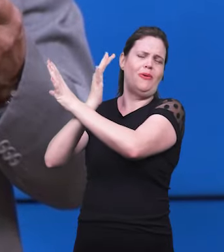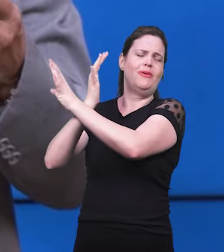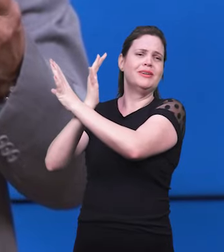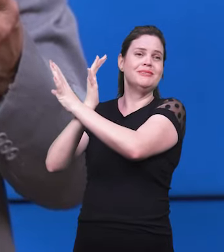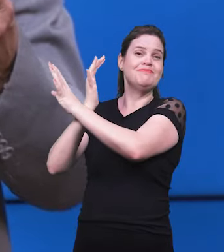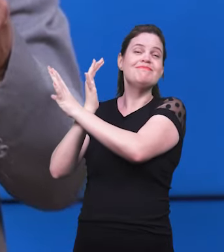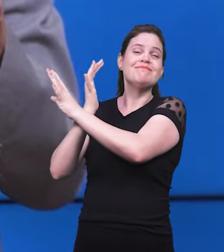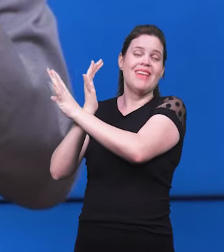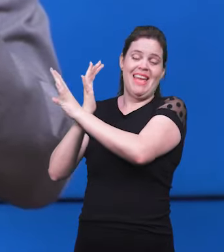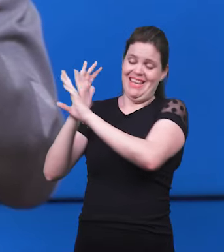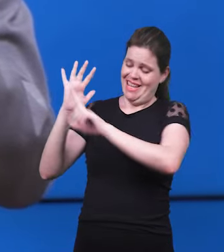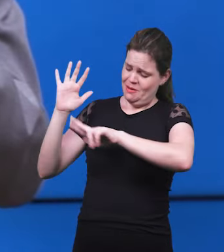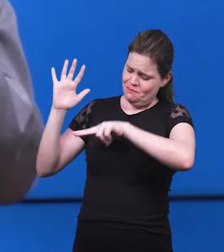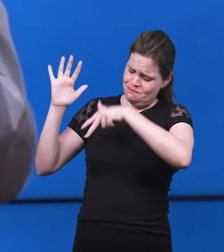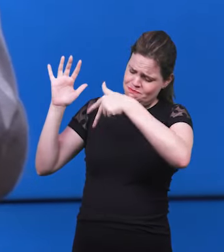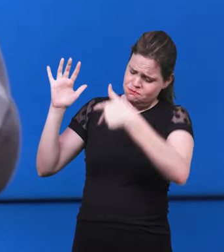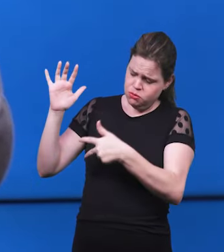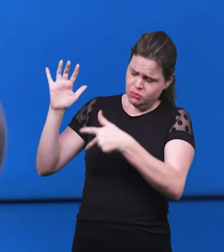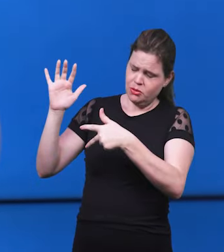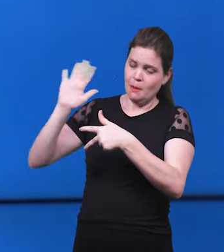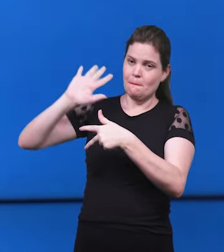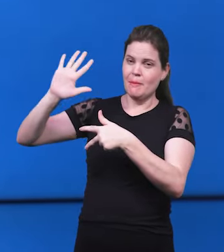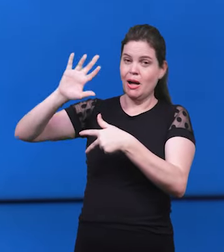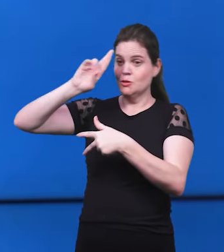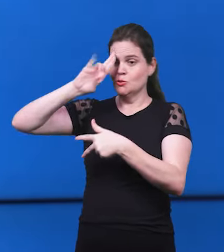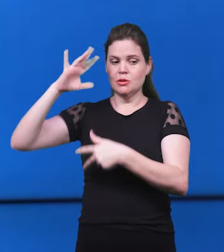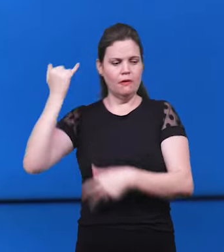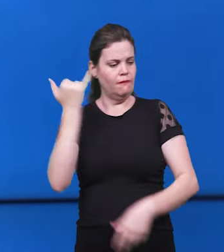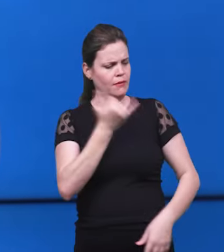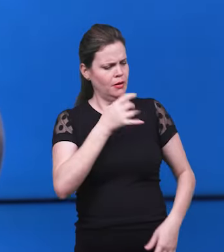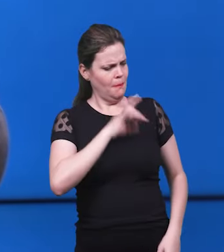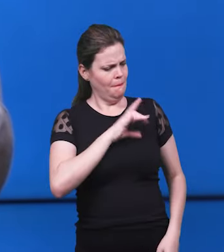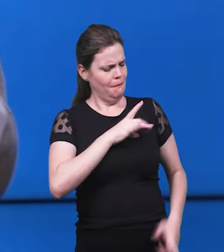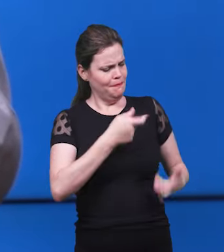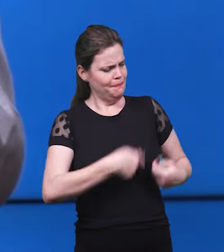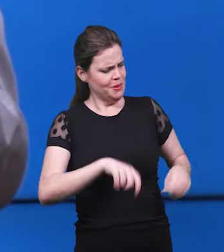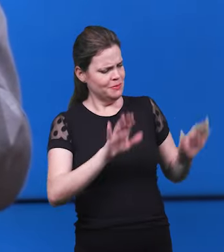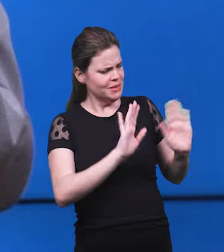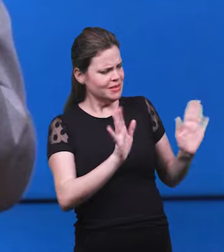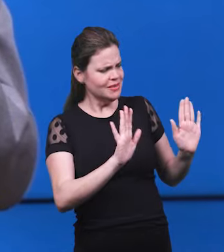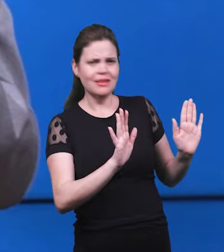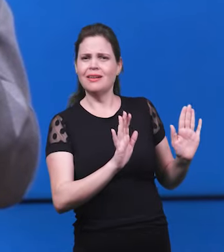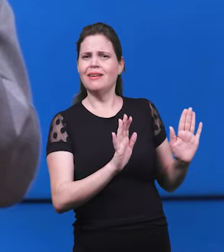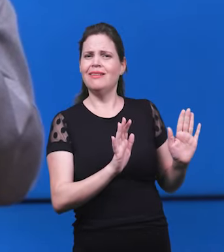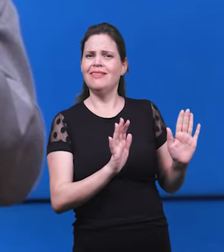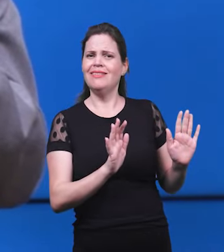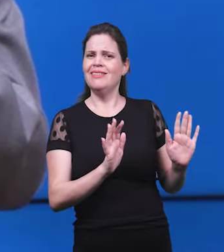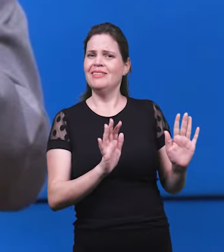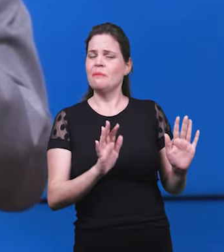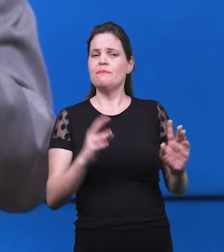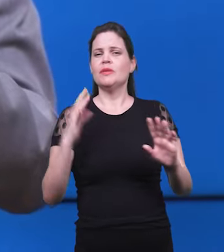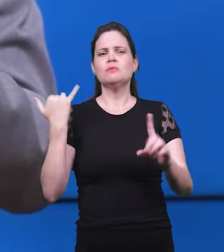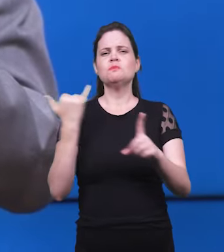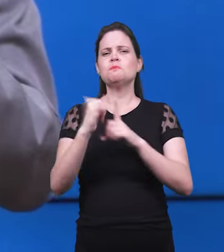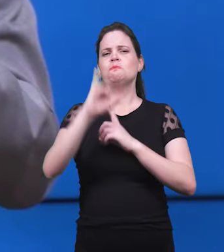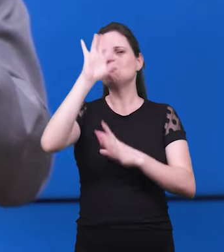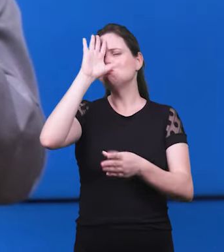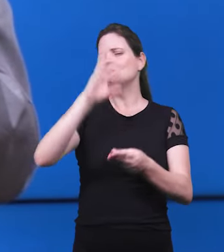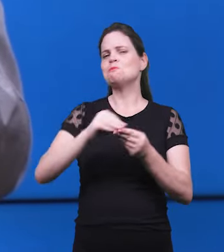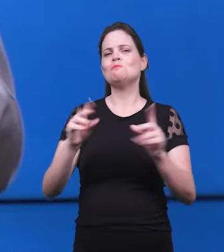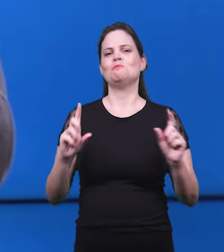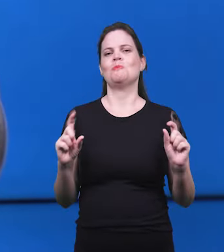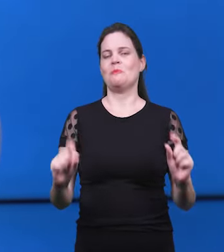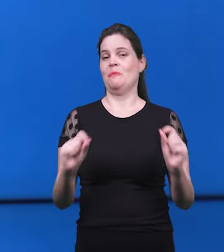caiu como se estivesse morto ali, mas Jesus disse para ele: não temas. Profeticamente, isso significa